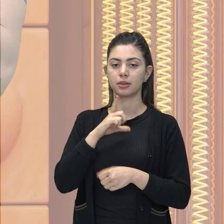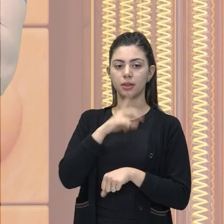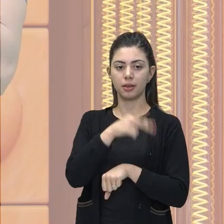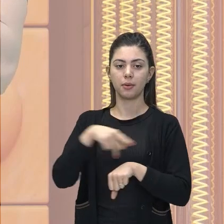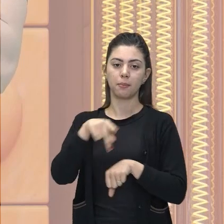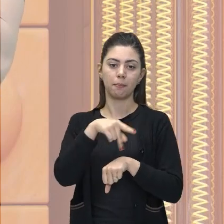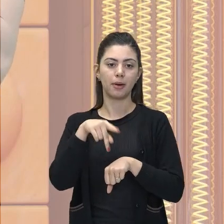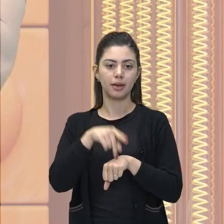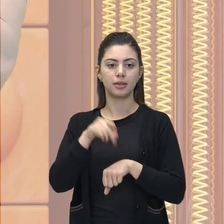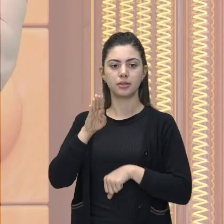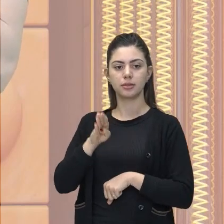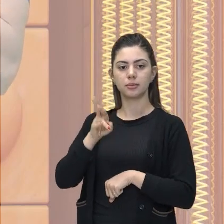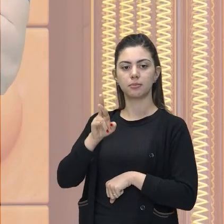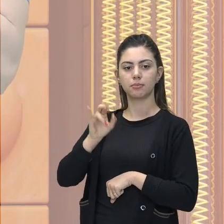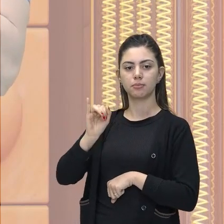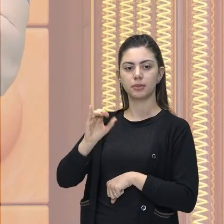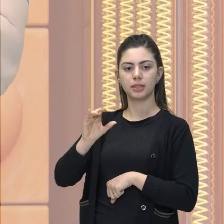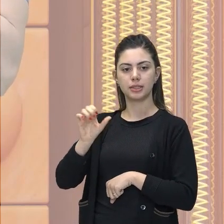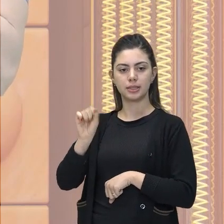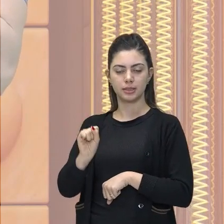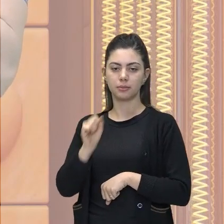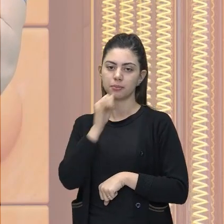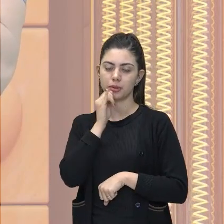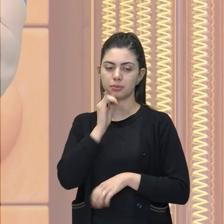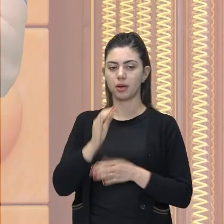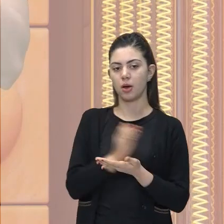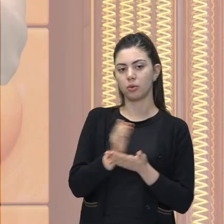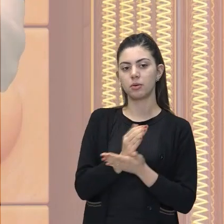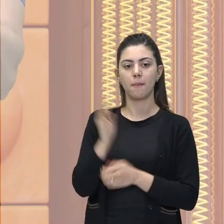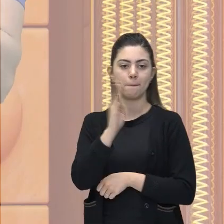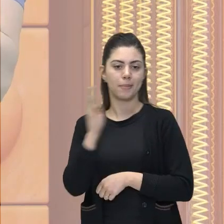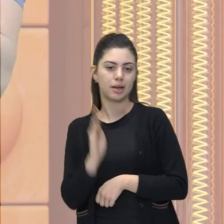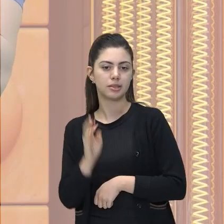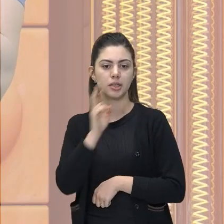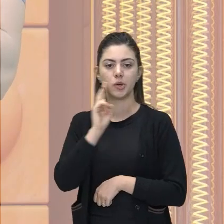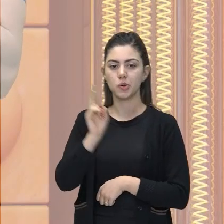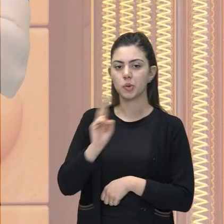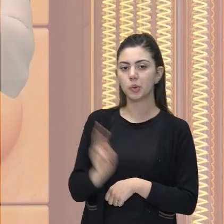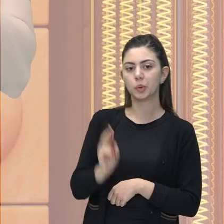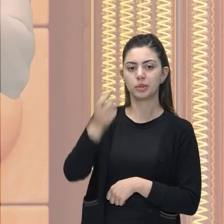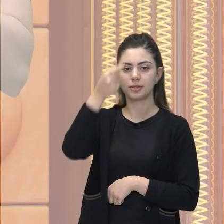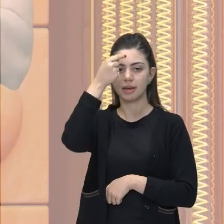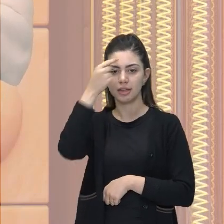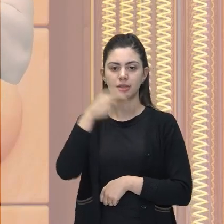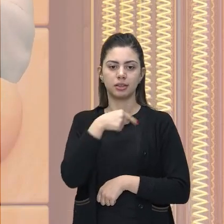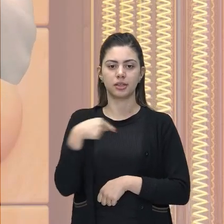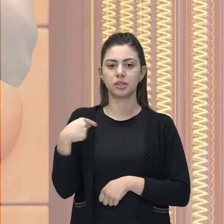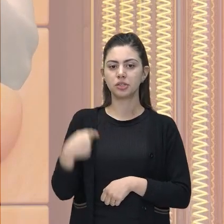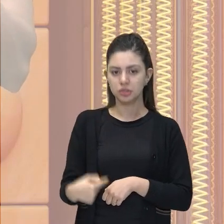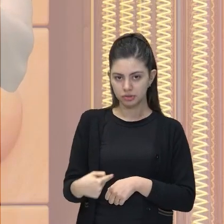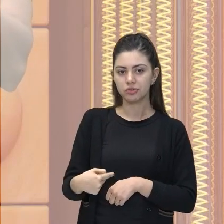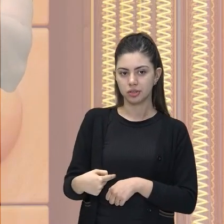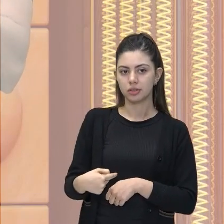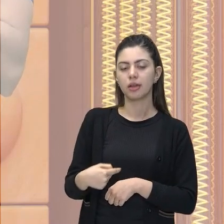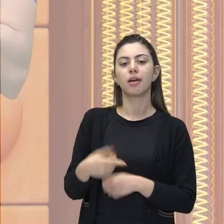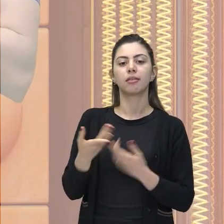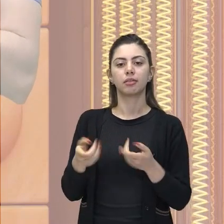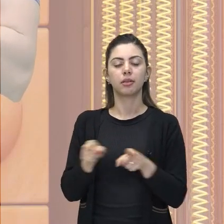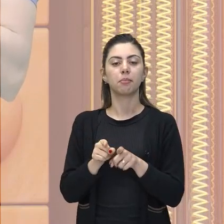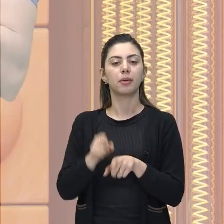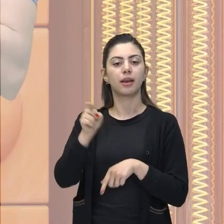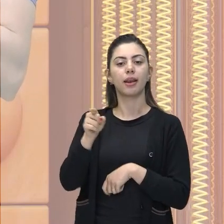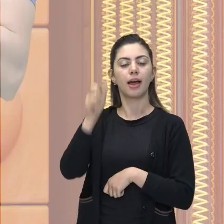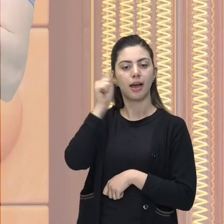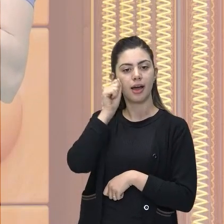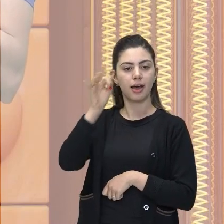BRICS, tá? Eu vou citar aqui alguns: Brasil, Rússia, Índia, China, temos outros também. E esses países, eles têm ali um diferencial,